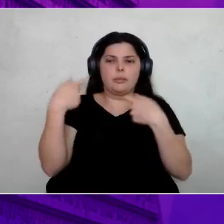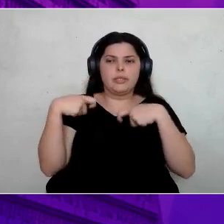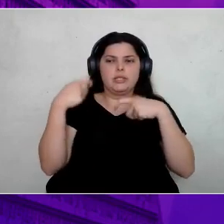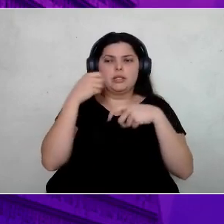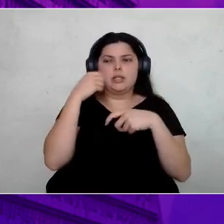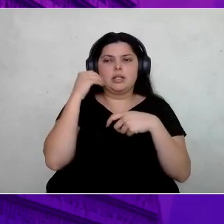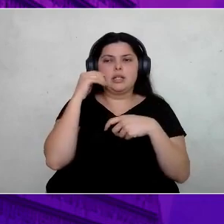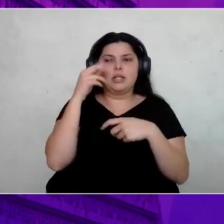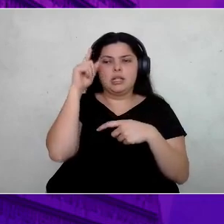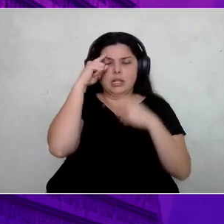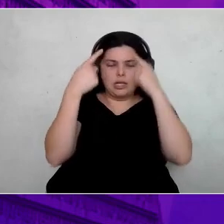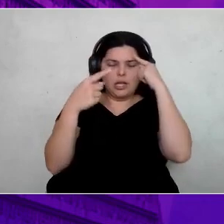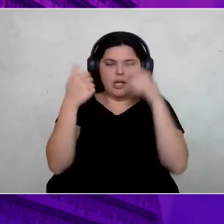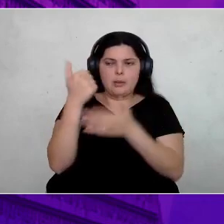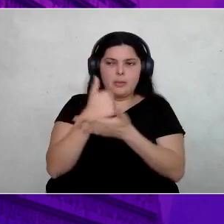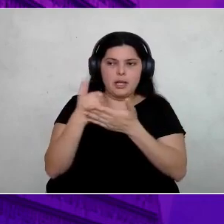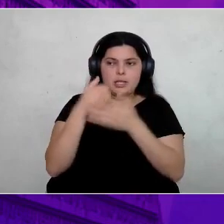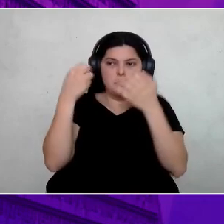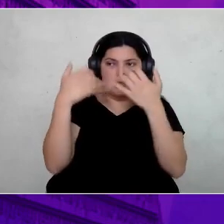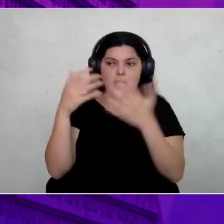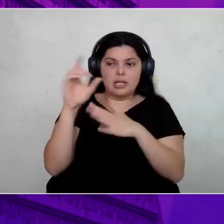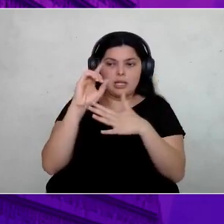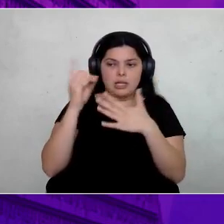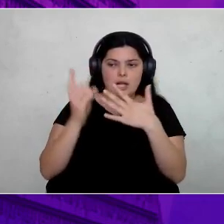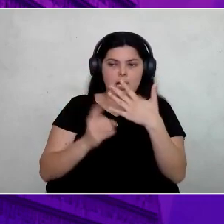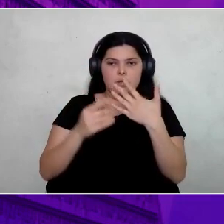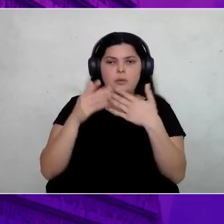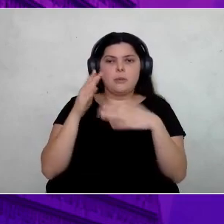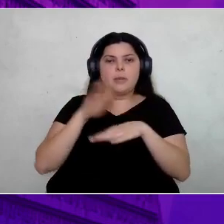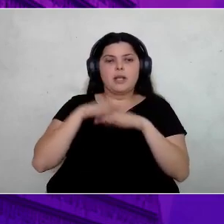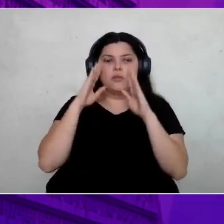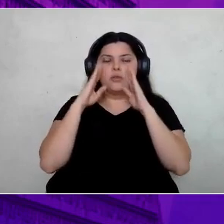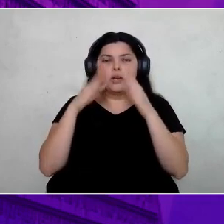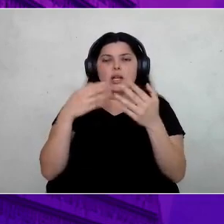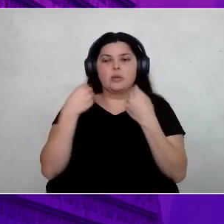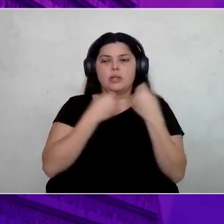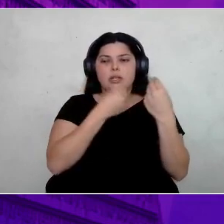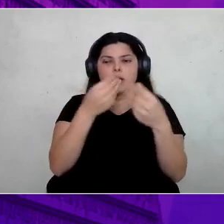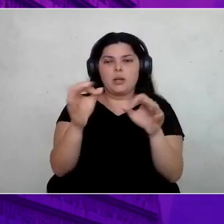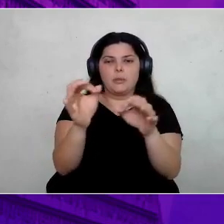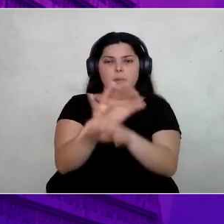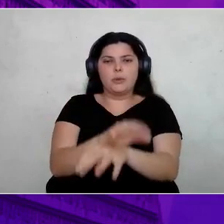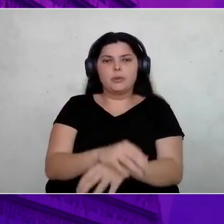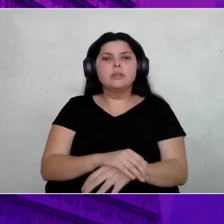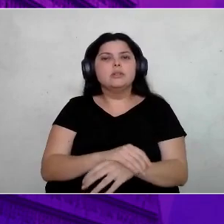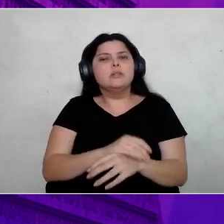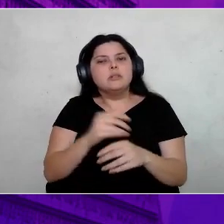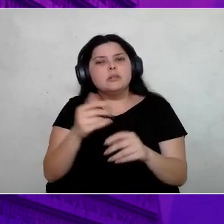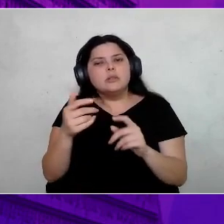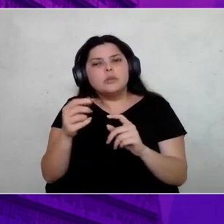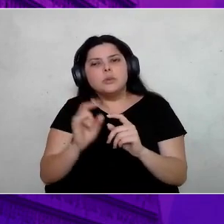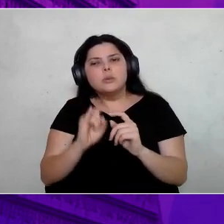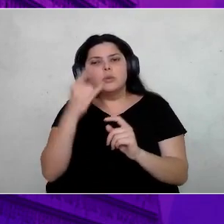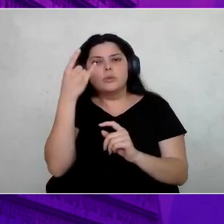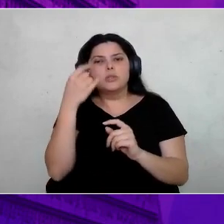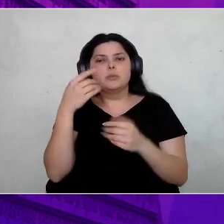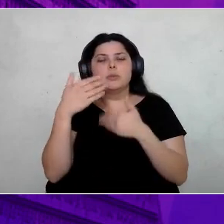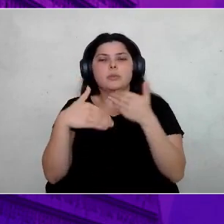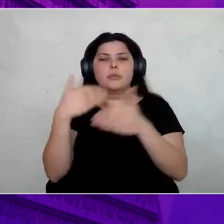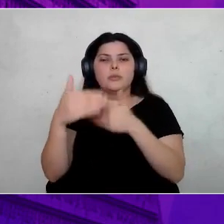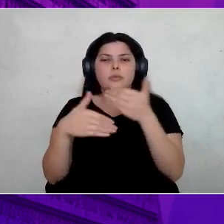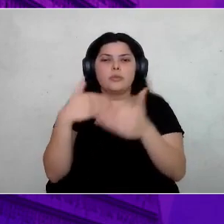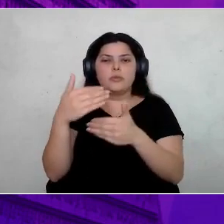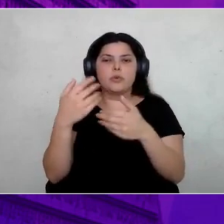hipóteses fundamentadas em dados para ser mais assertivo nas entregas. E o outro ponto, o último, busquem desenvolver